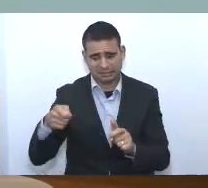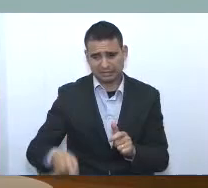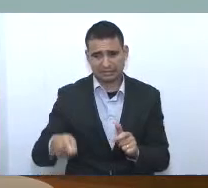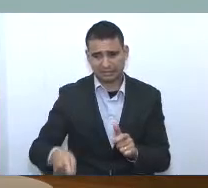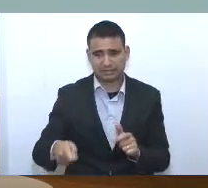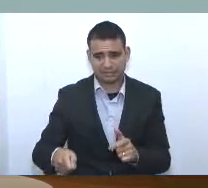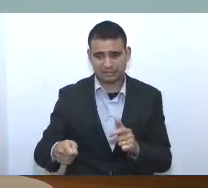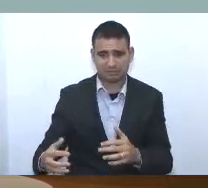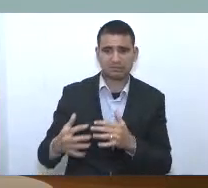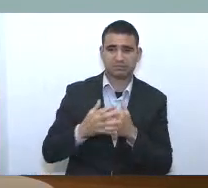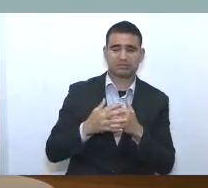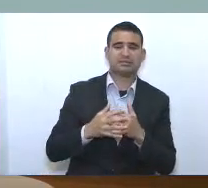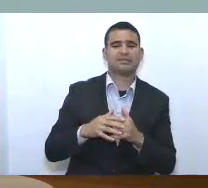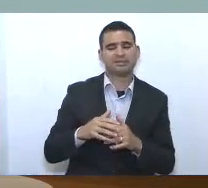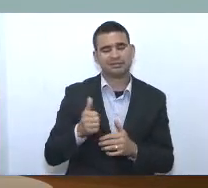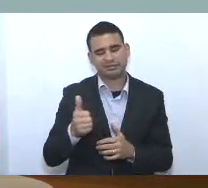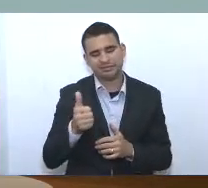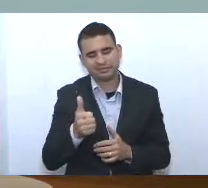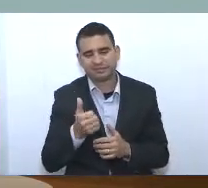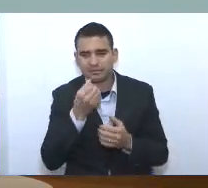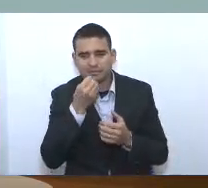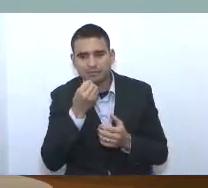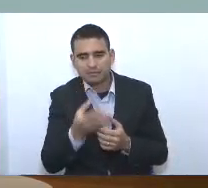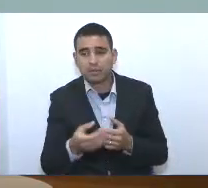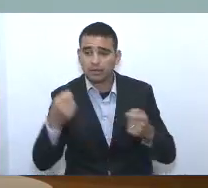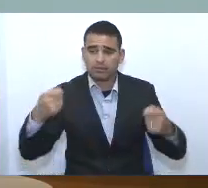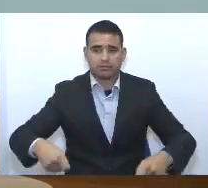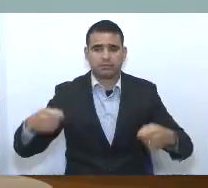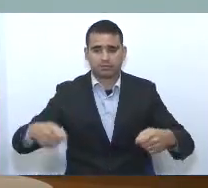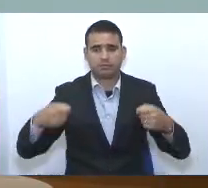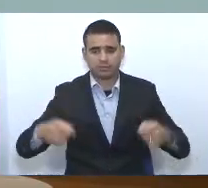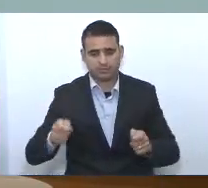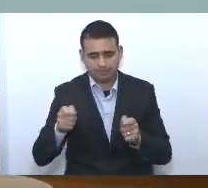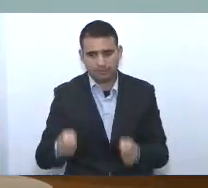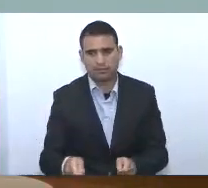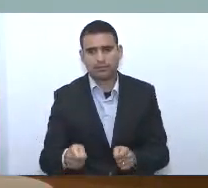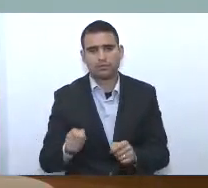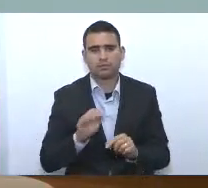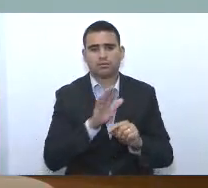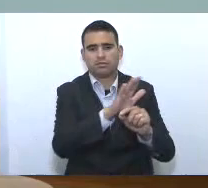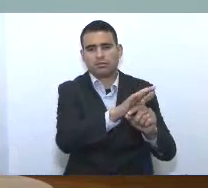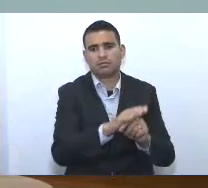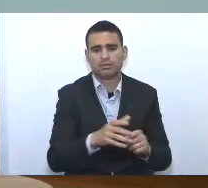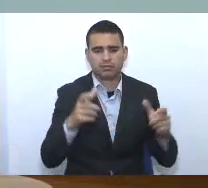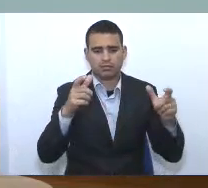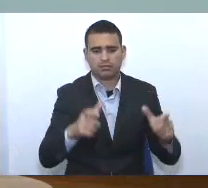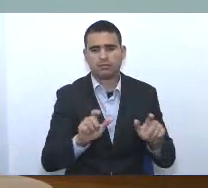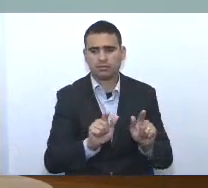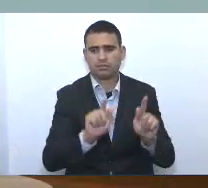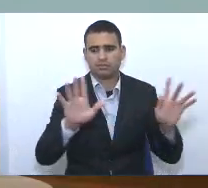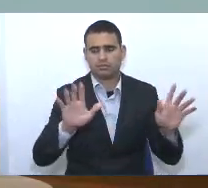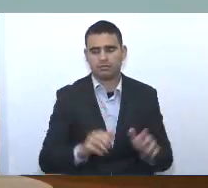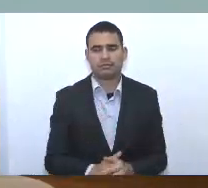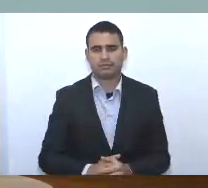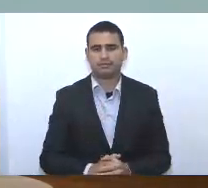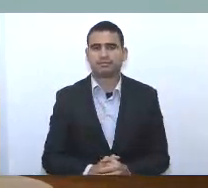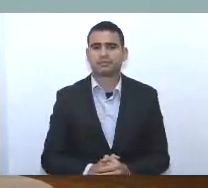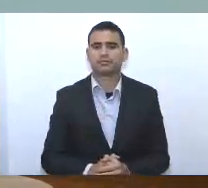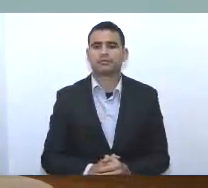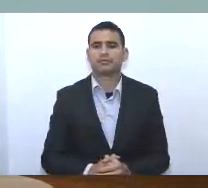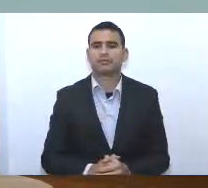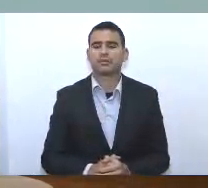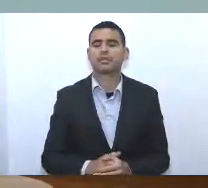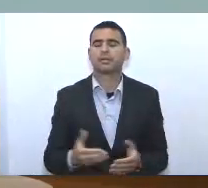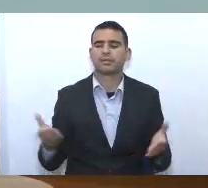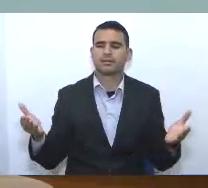Secretaria, mas era necessário fazer. Secretário, na verdade, aproveitando a oportunidade que a